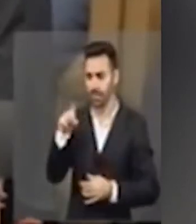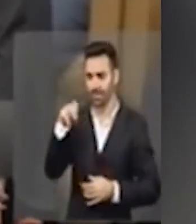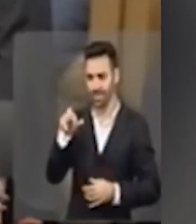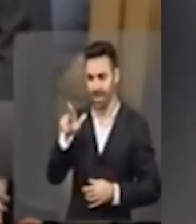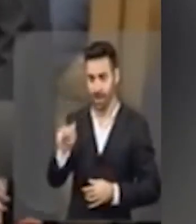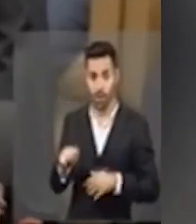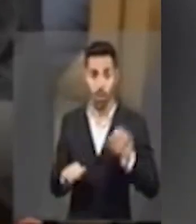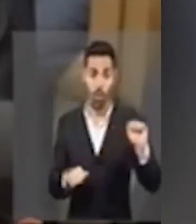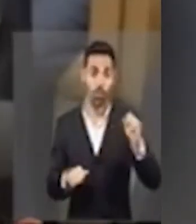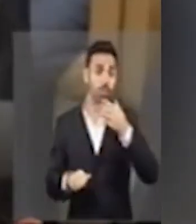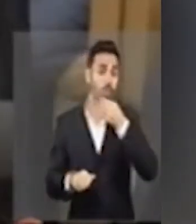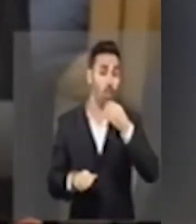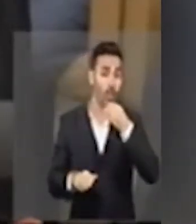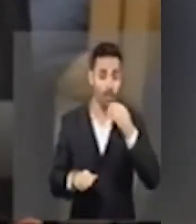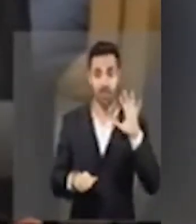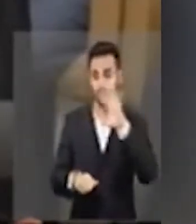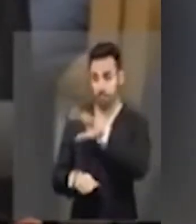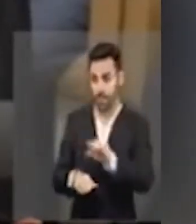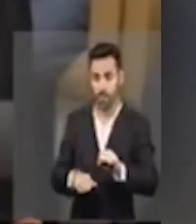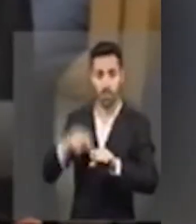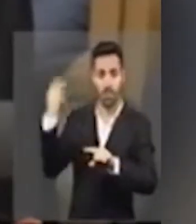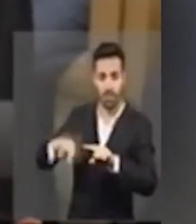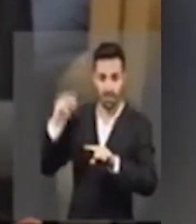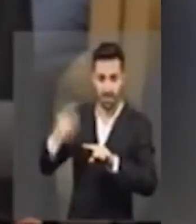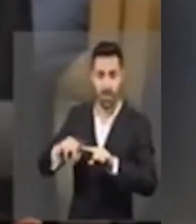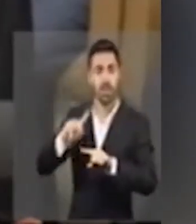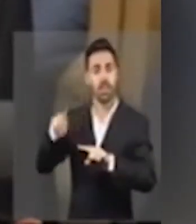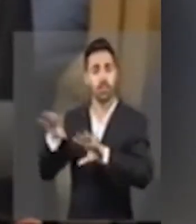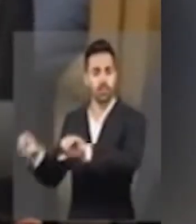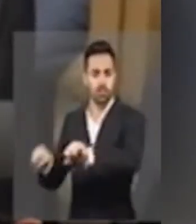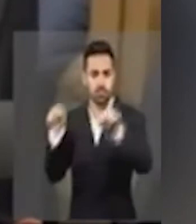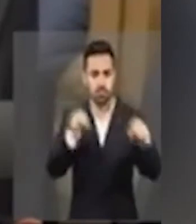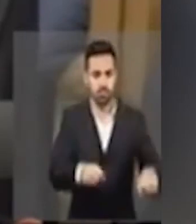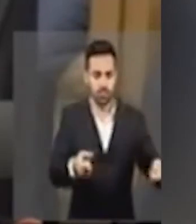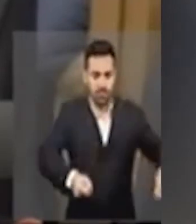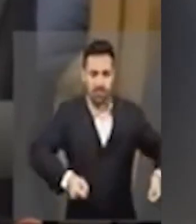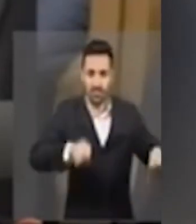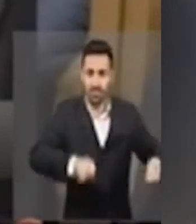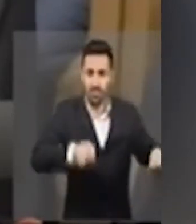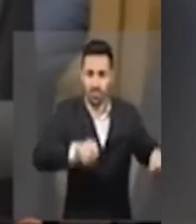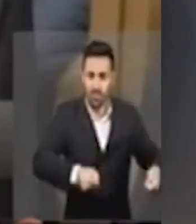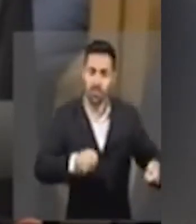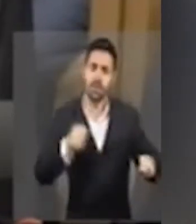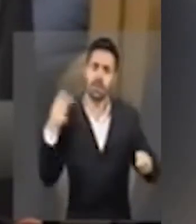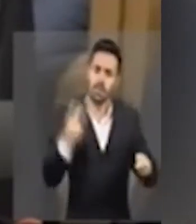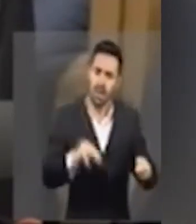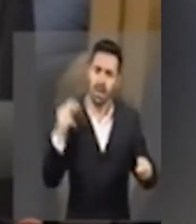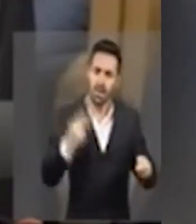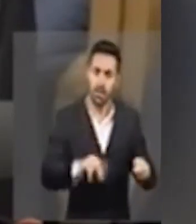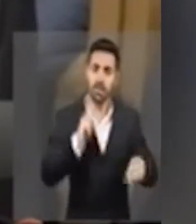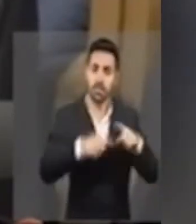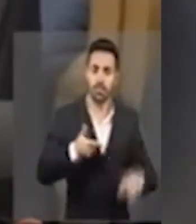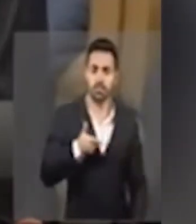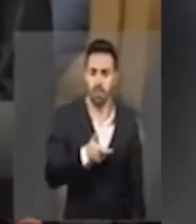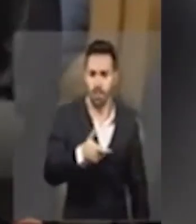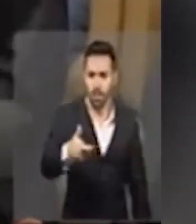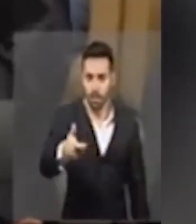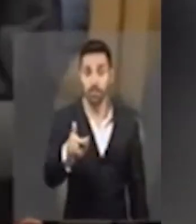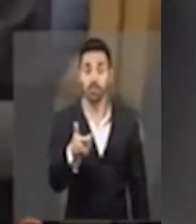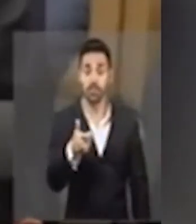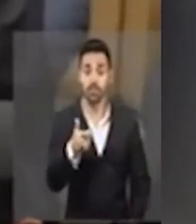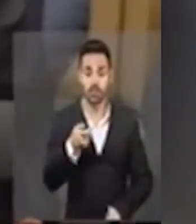e levada por um carrinho de mão torturado até a morte e morta com diversos tiros